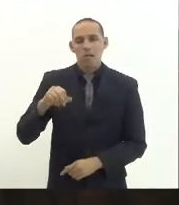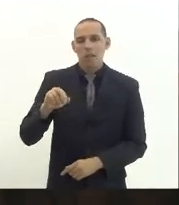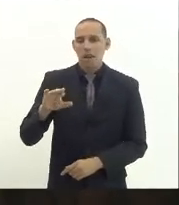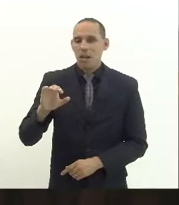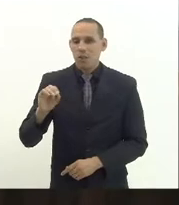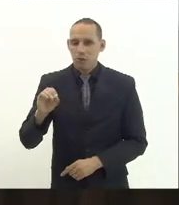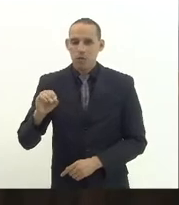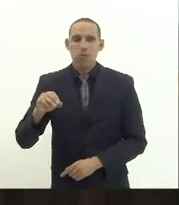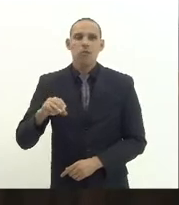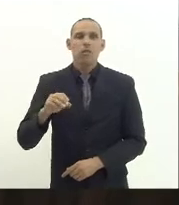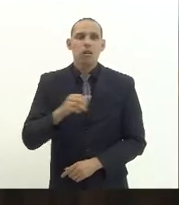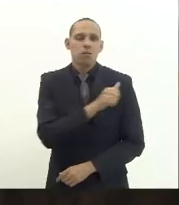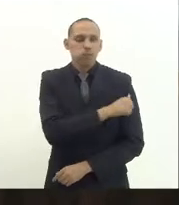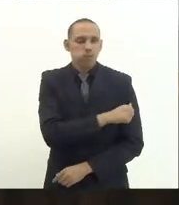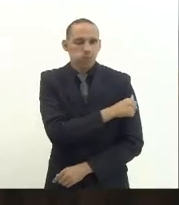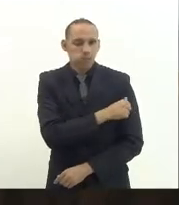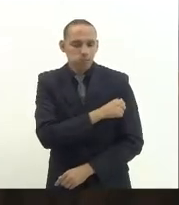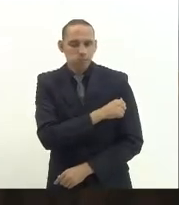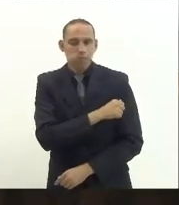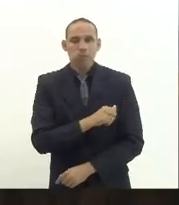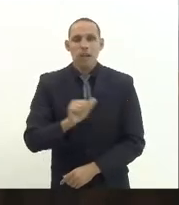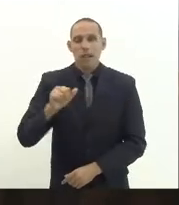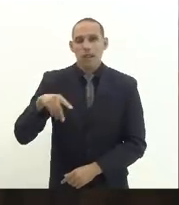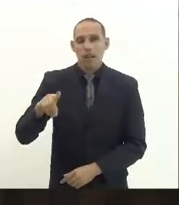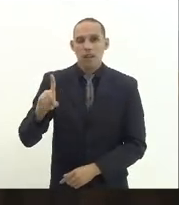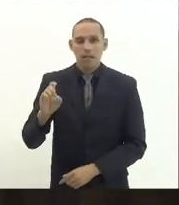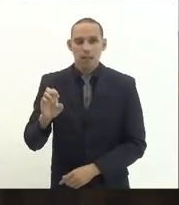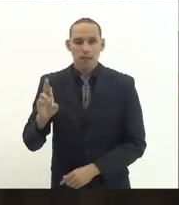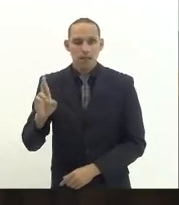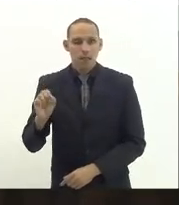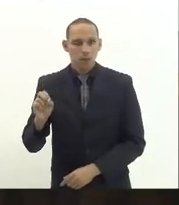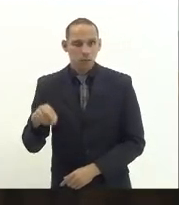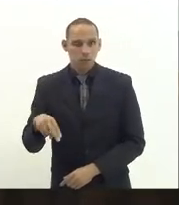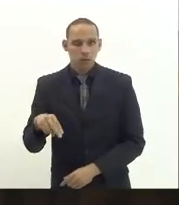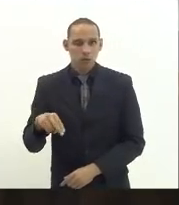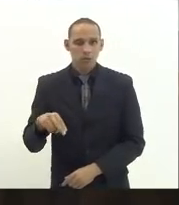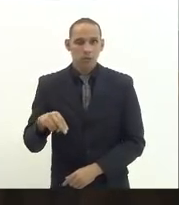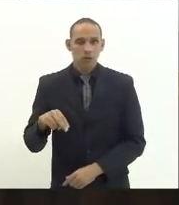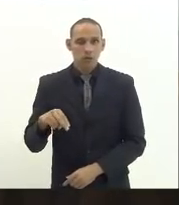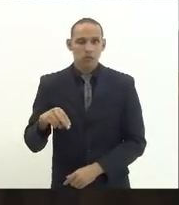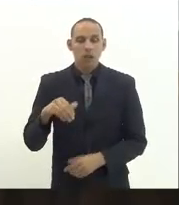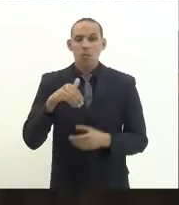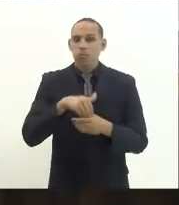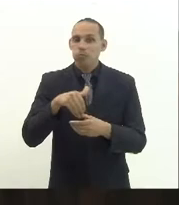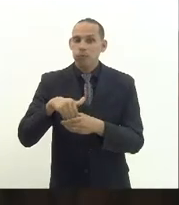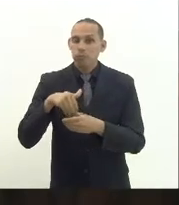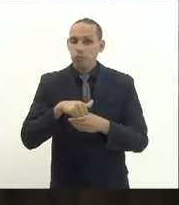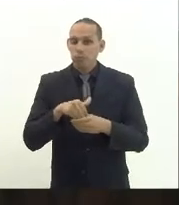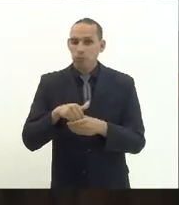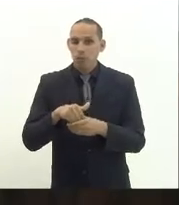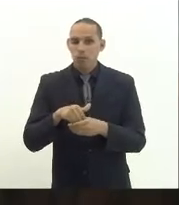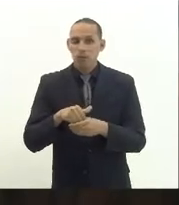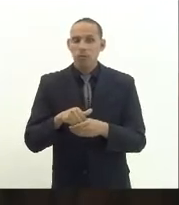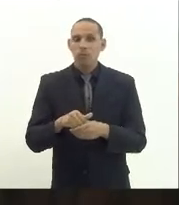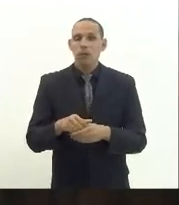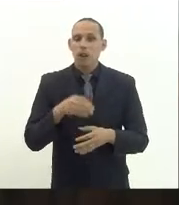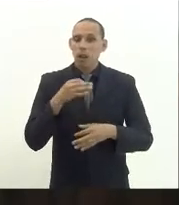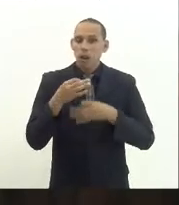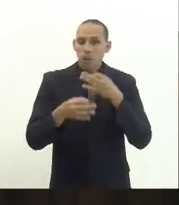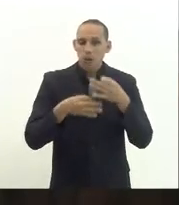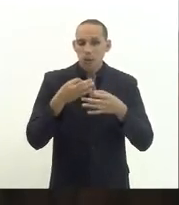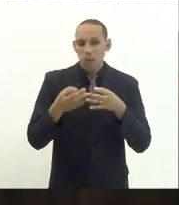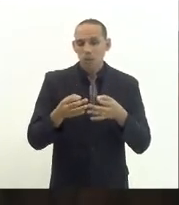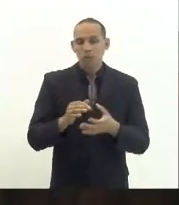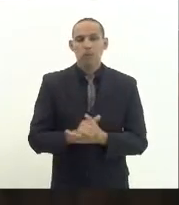mas simpatia com enfermeira Rejane tem medo a Rejane Anderson Moraes Antico e em votação parecer da comissão de concessão